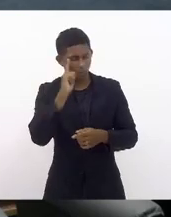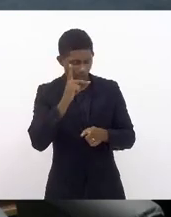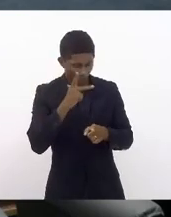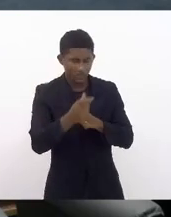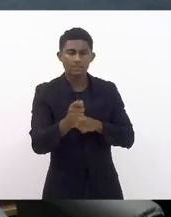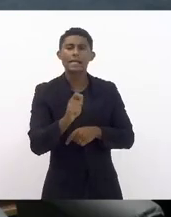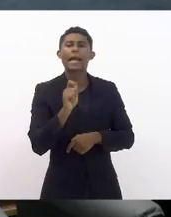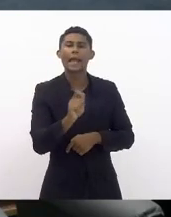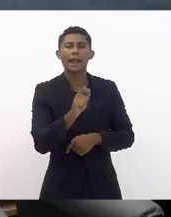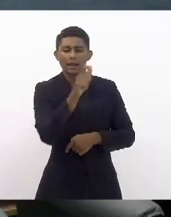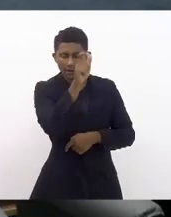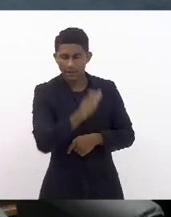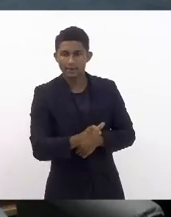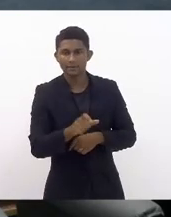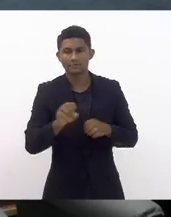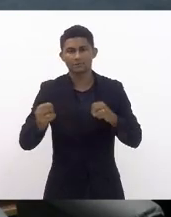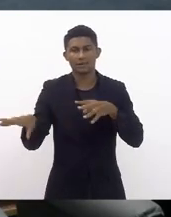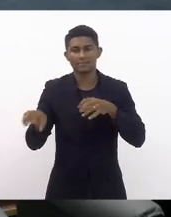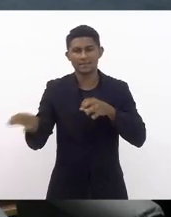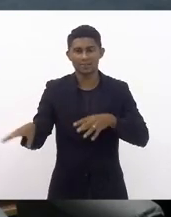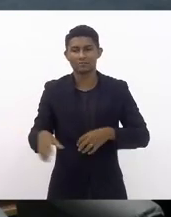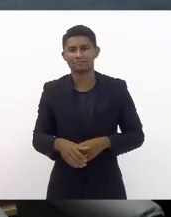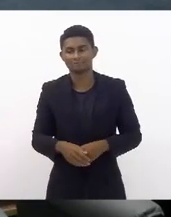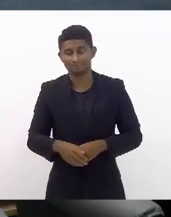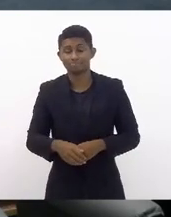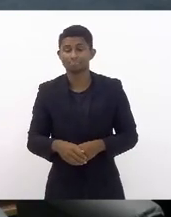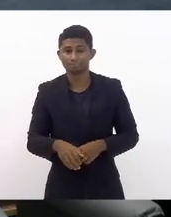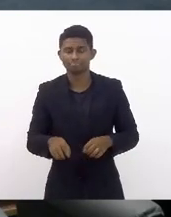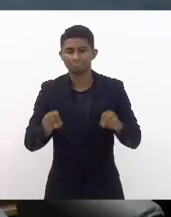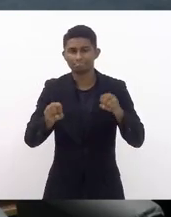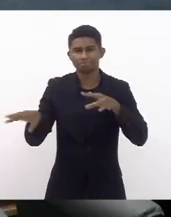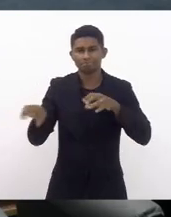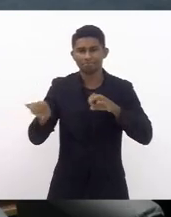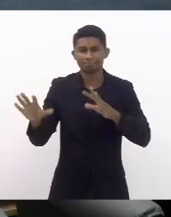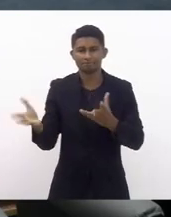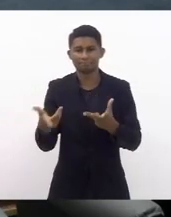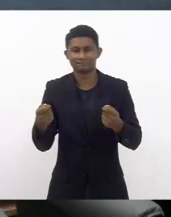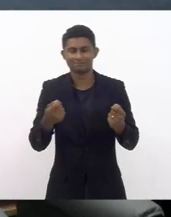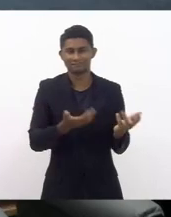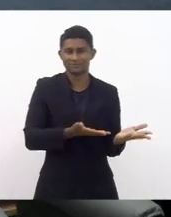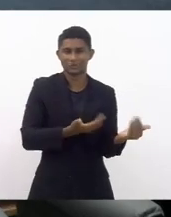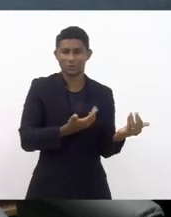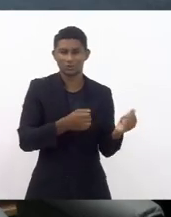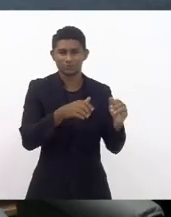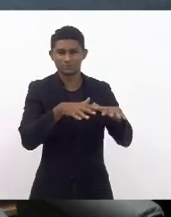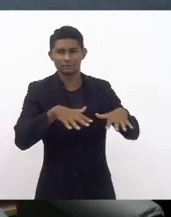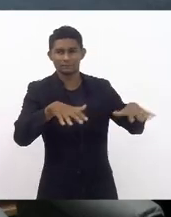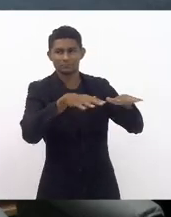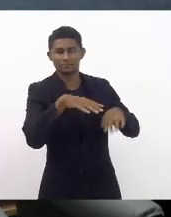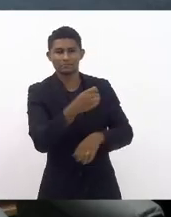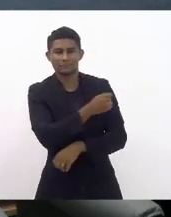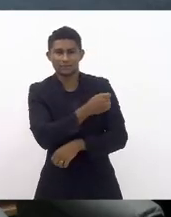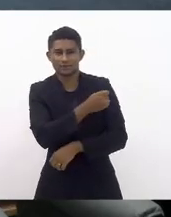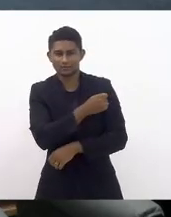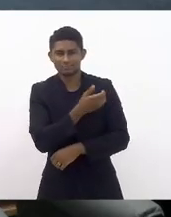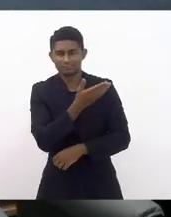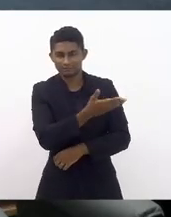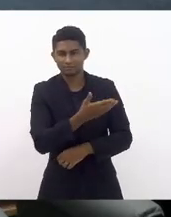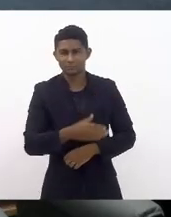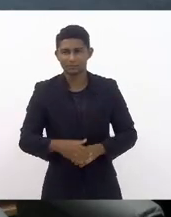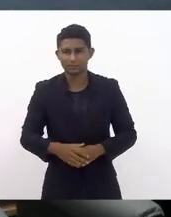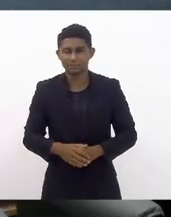de fato, quem saiu ganhando foi a educação de qualidade para os nossos jovens estudantes da Zona Oeste.